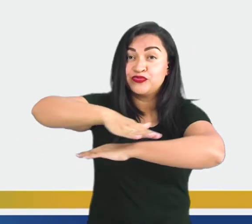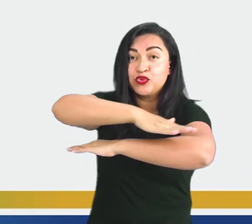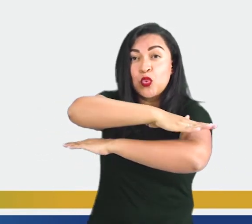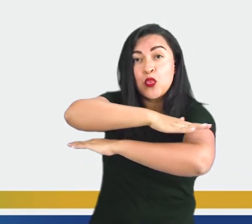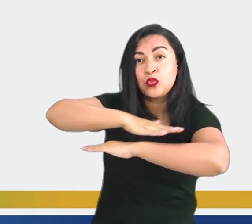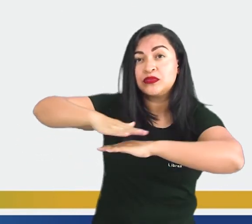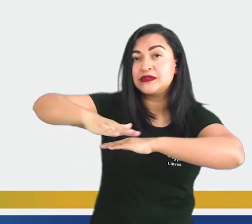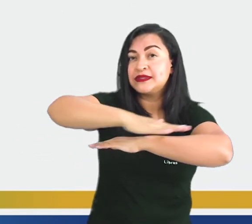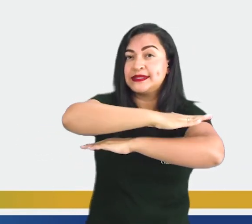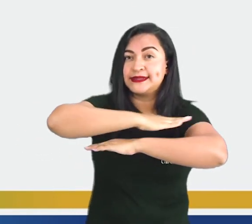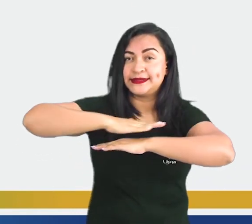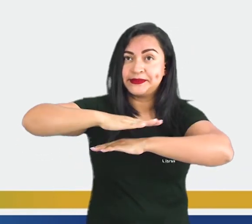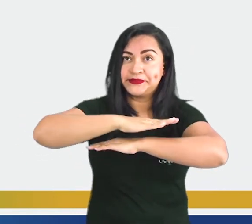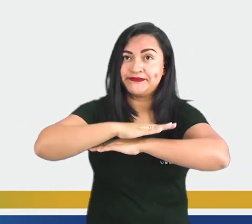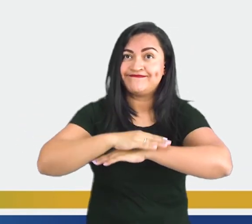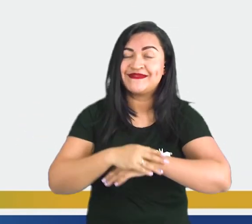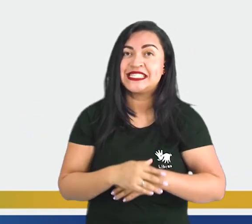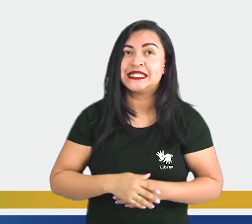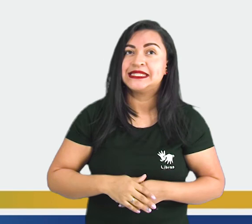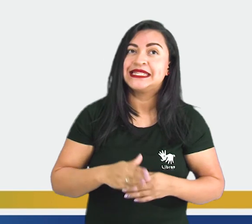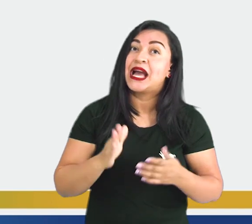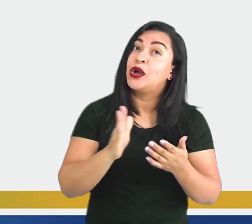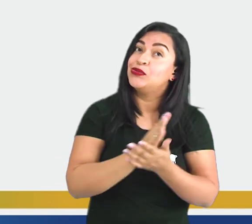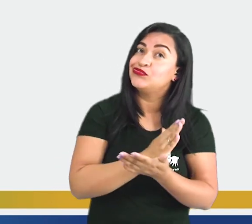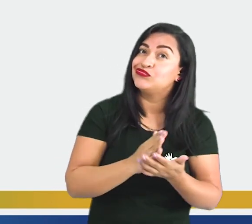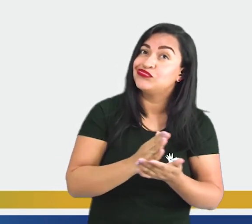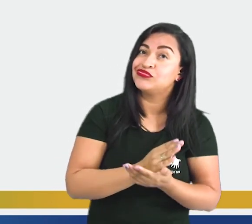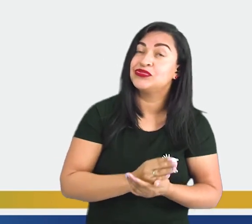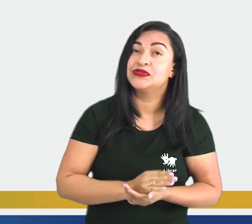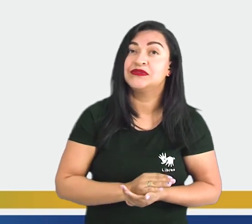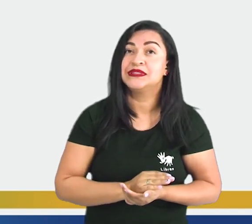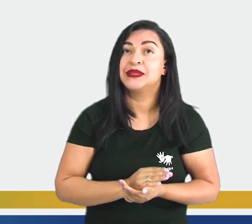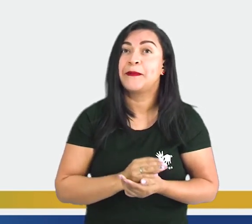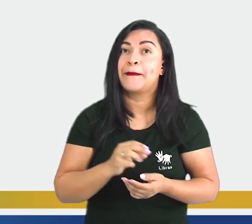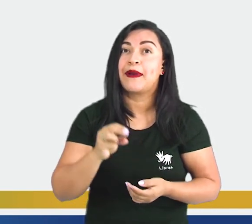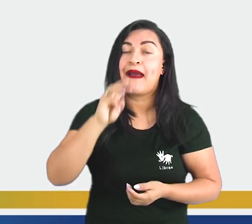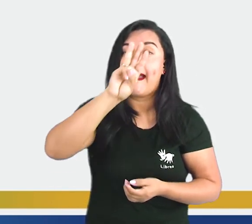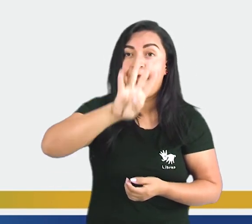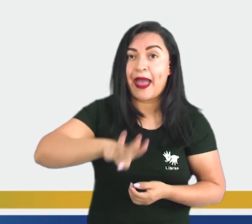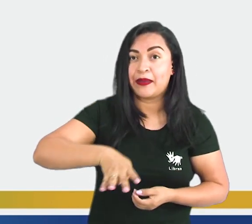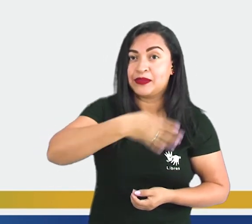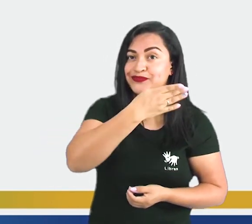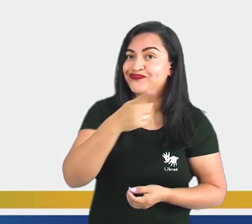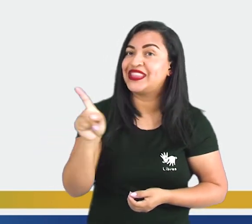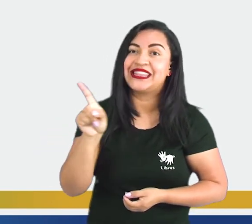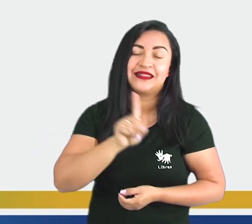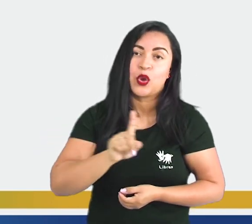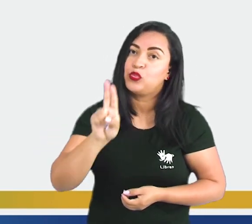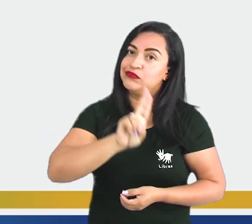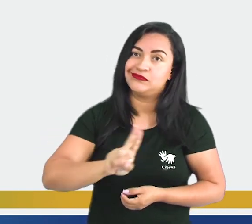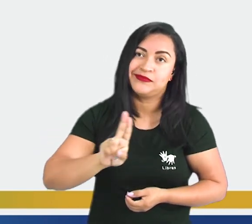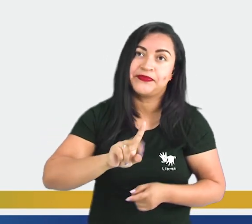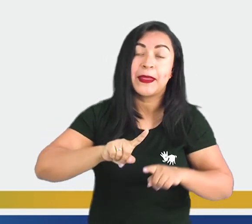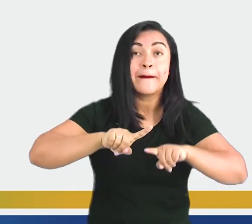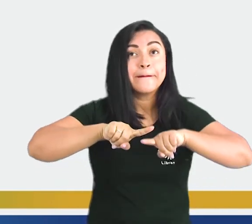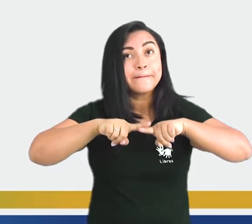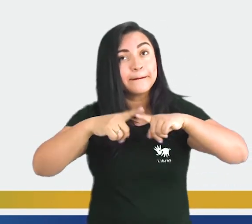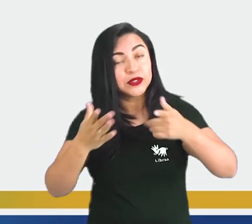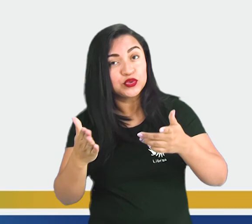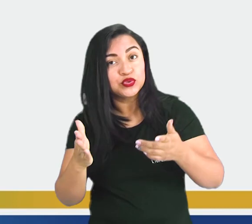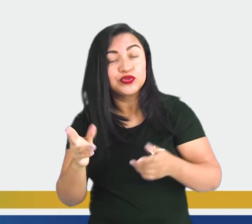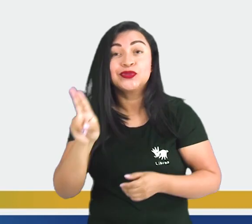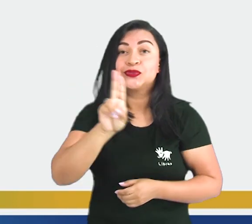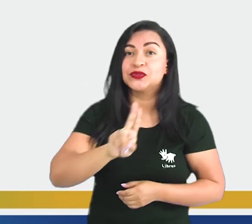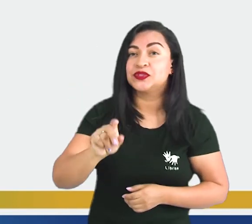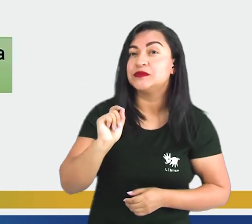nem sempre podemos utilizar o recurso da malha quadriculada. Por isso, utilizamos muitas vezes